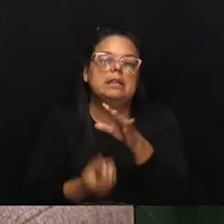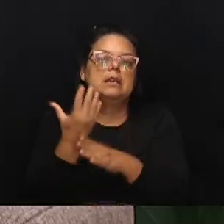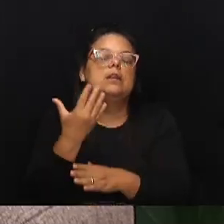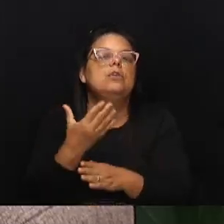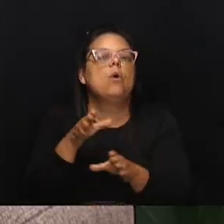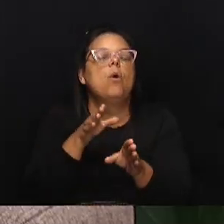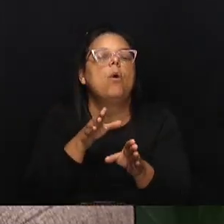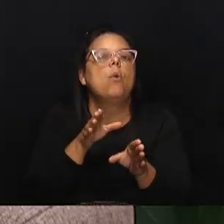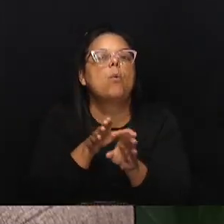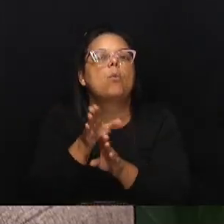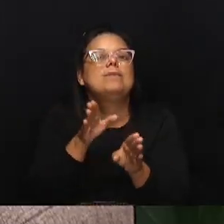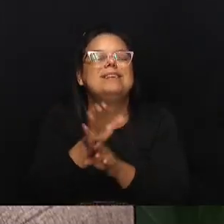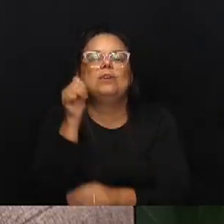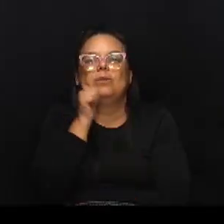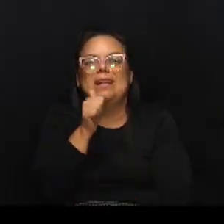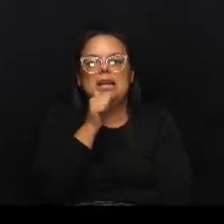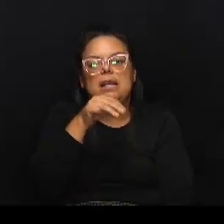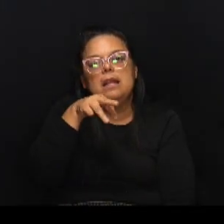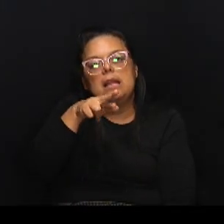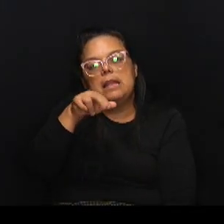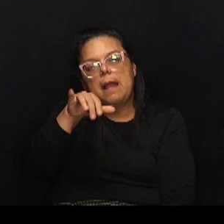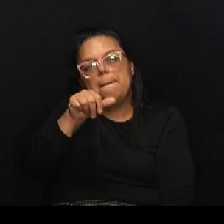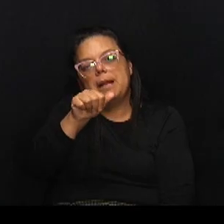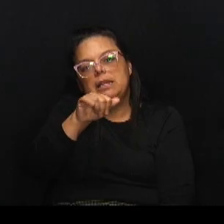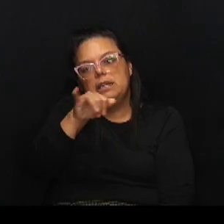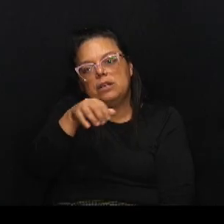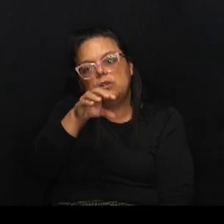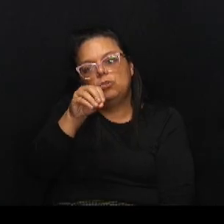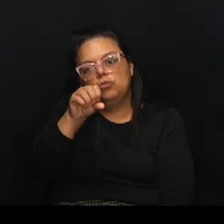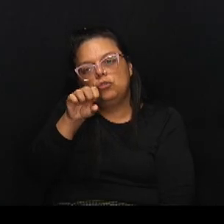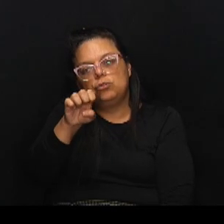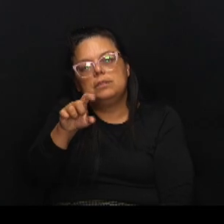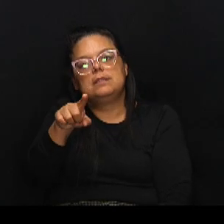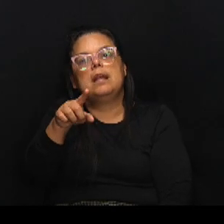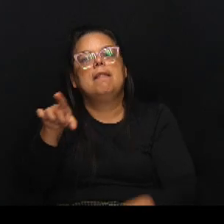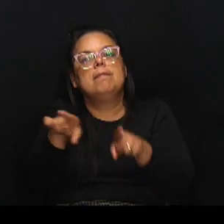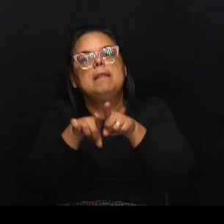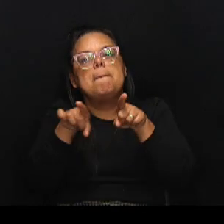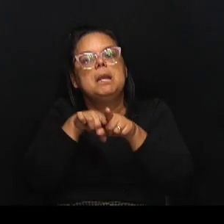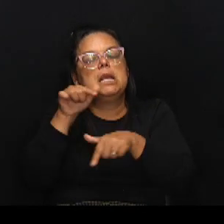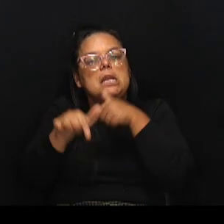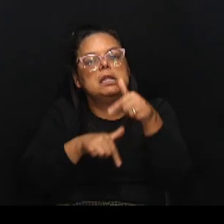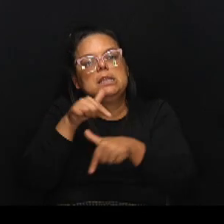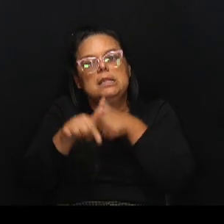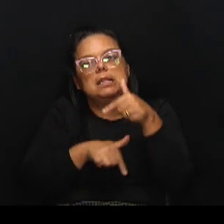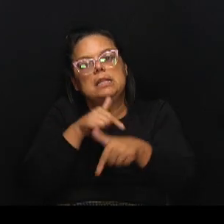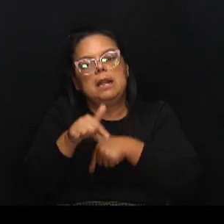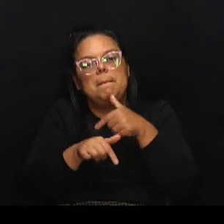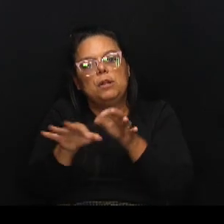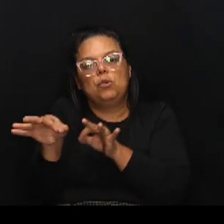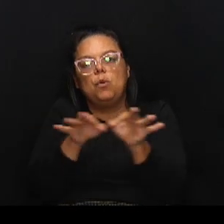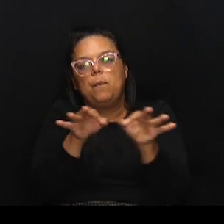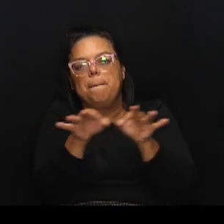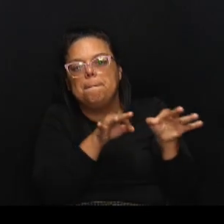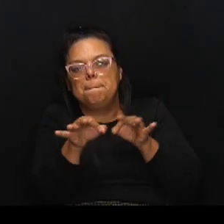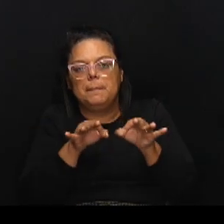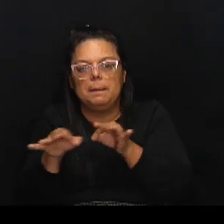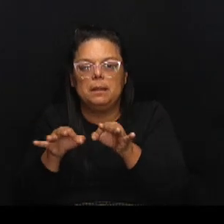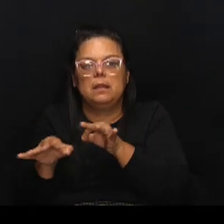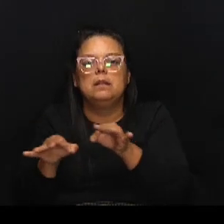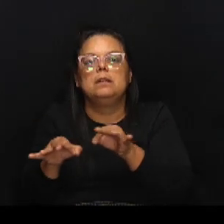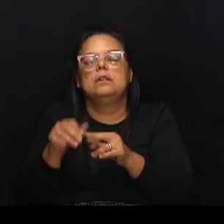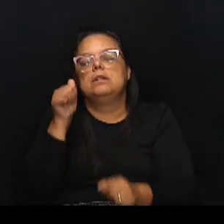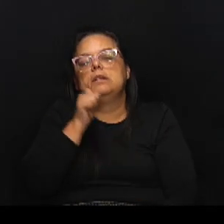Mulher, e a Maria José Cunha, que também trabalhou muito a organização a partir das